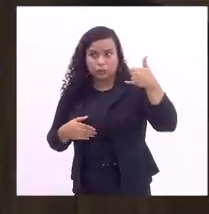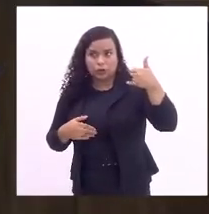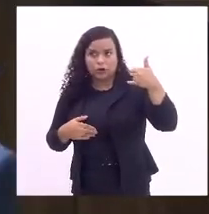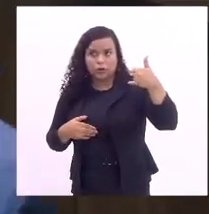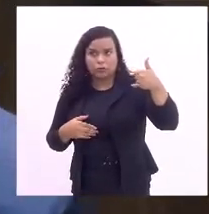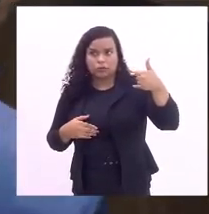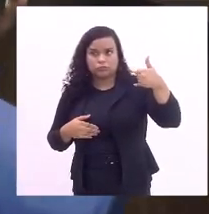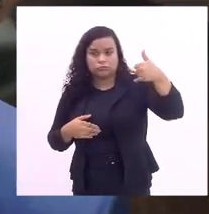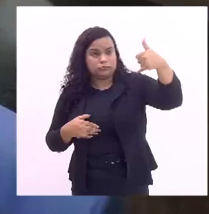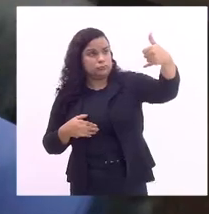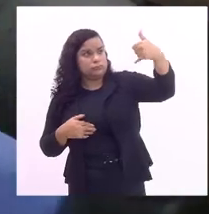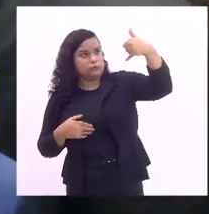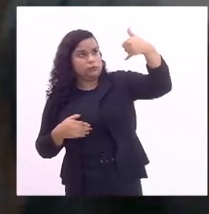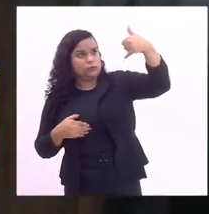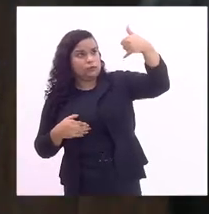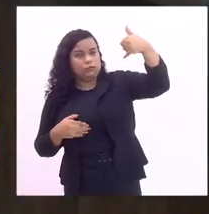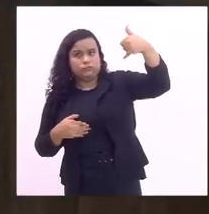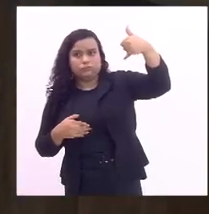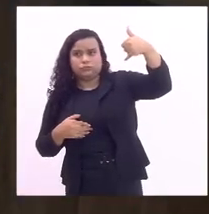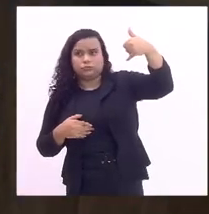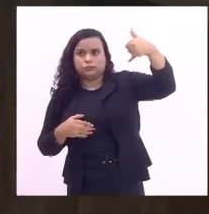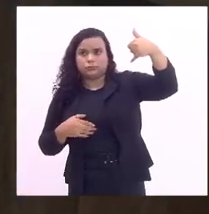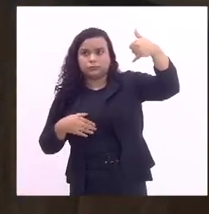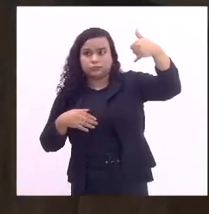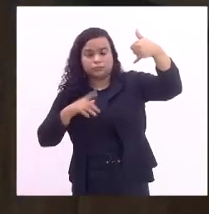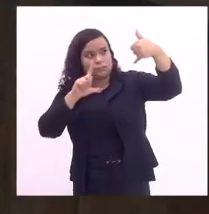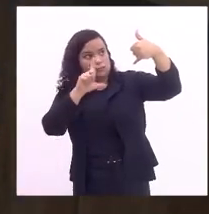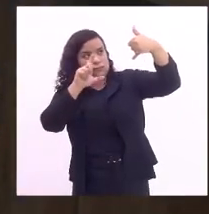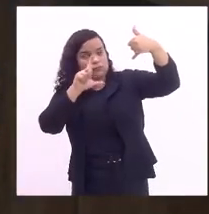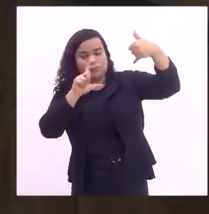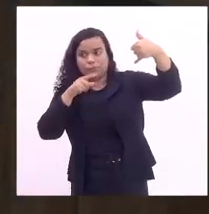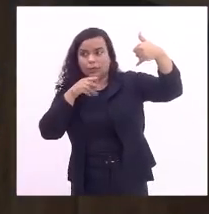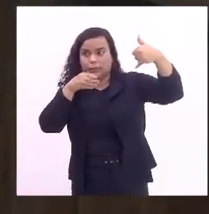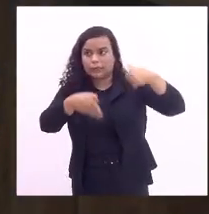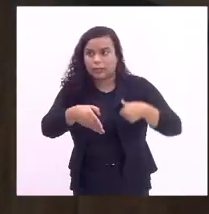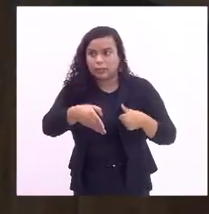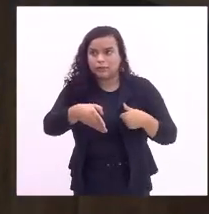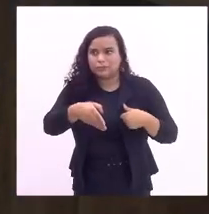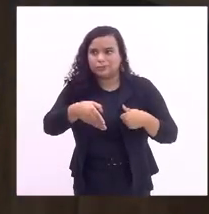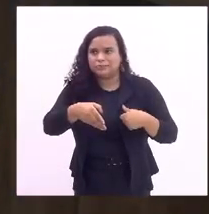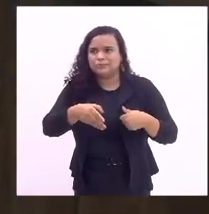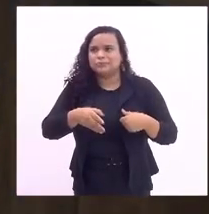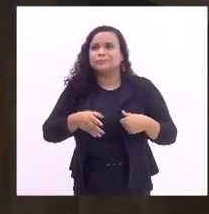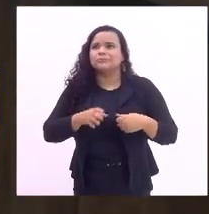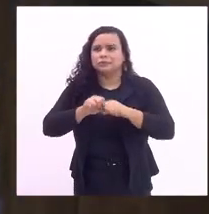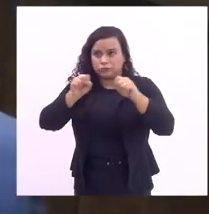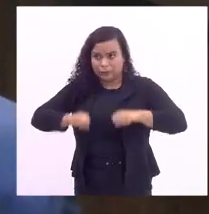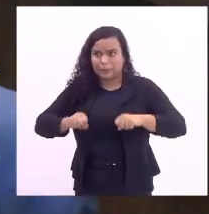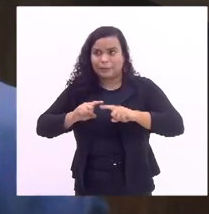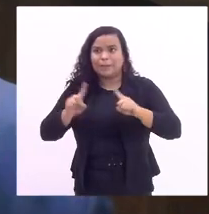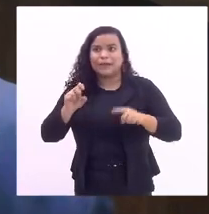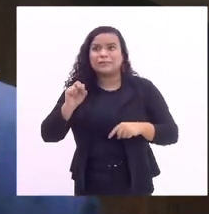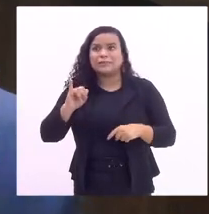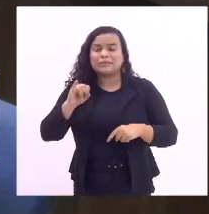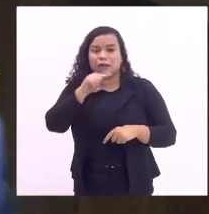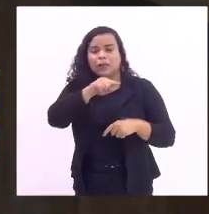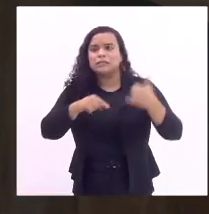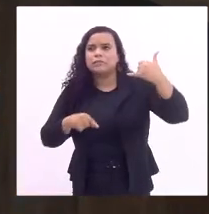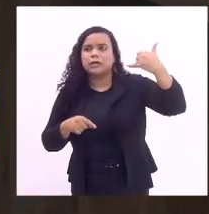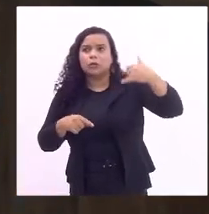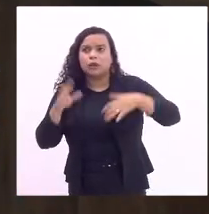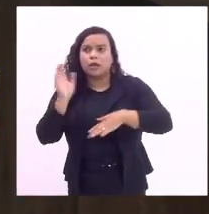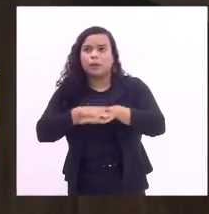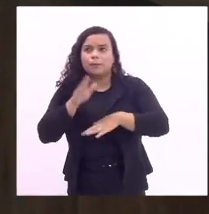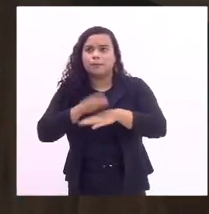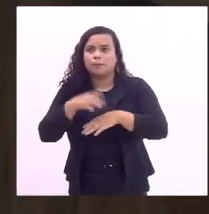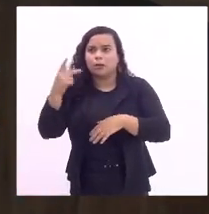pá. Entrei no sistema. Mas depois, se esse celular estiver na mão... Ah, segura aqui